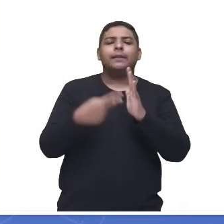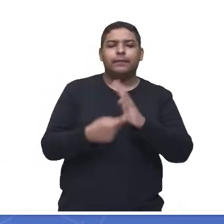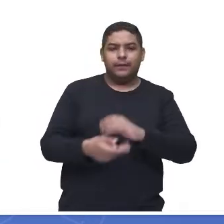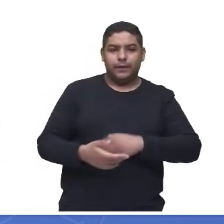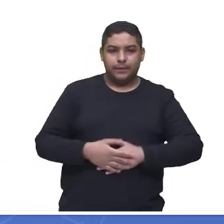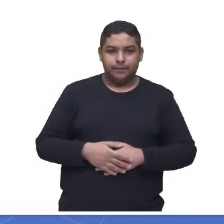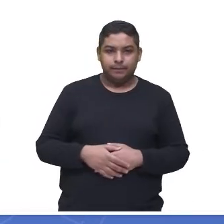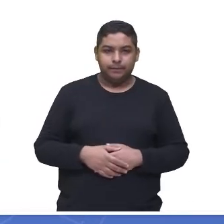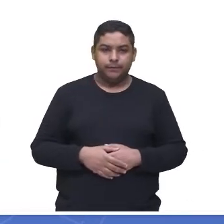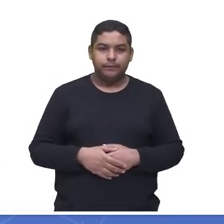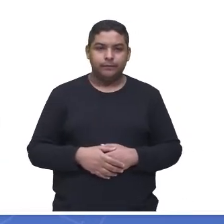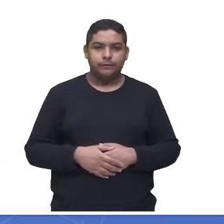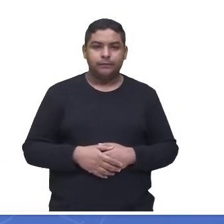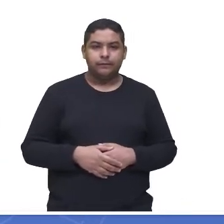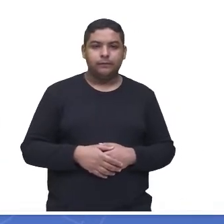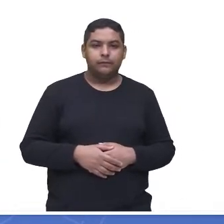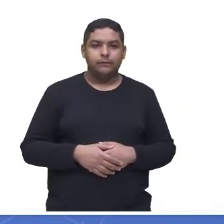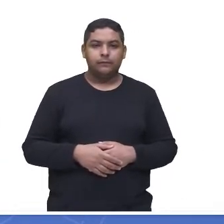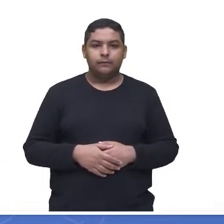Então vamos lá.